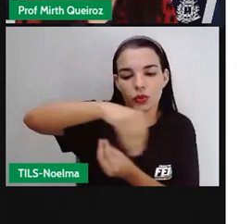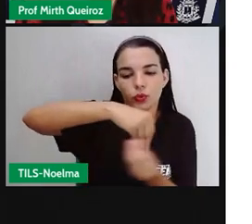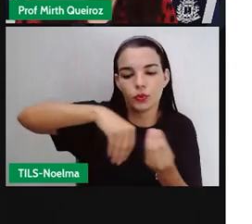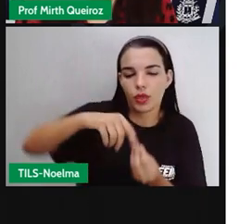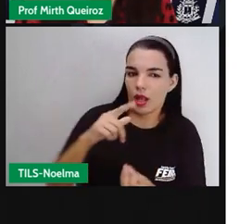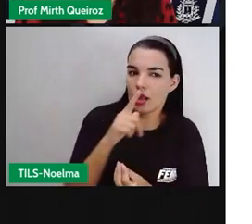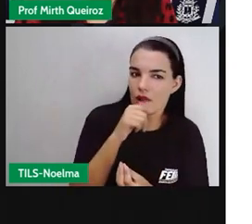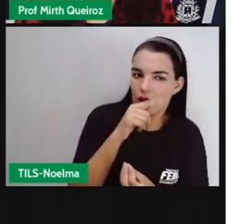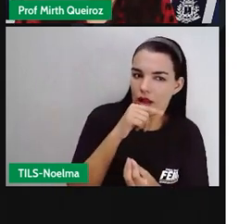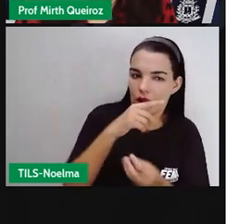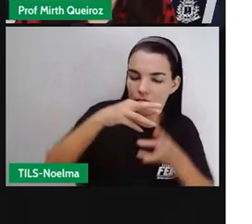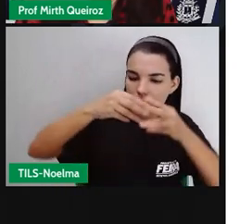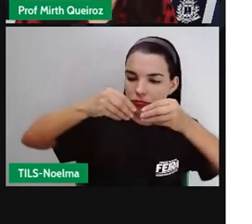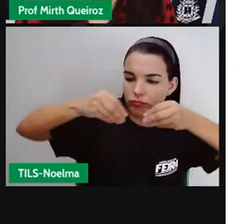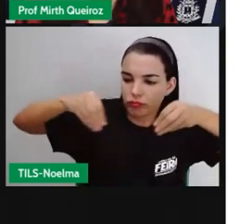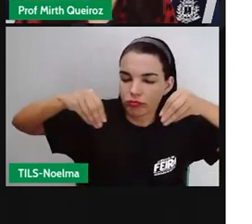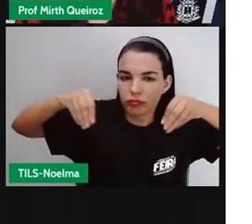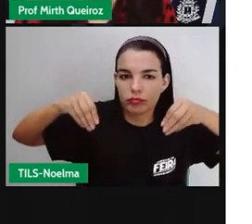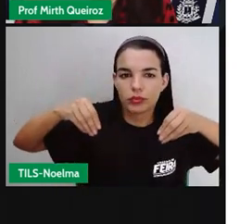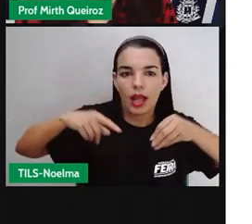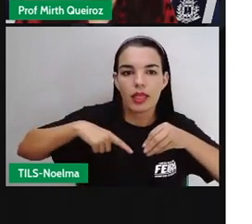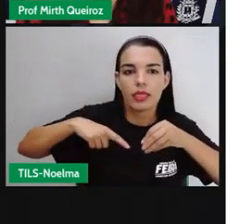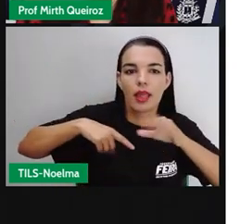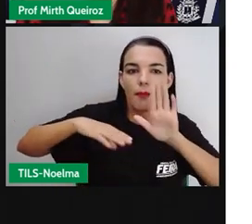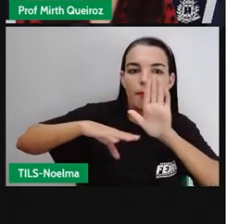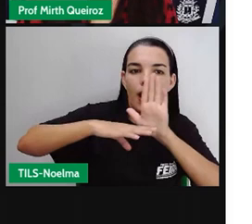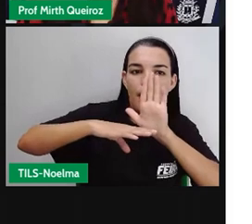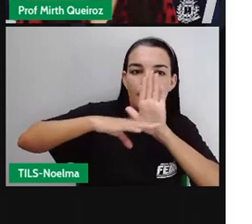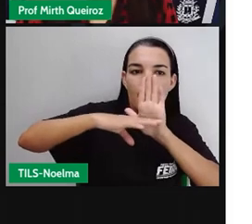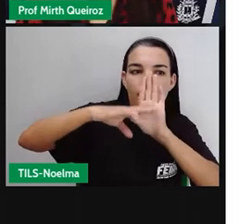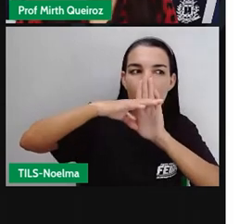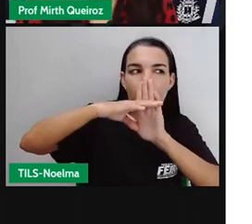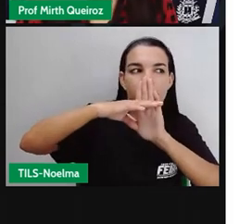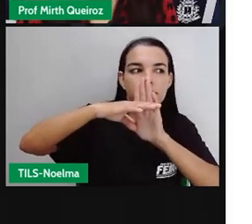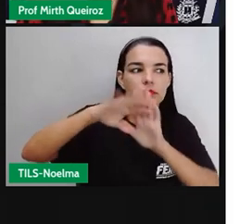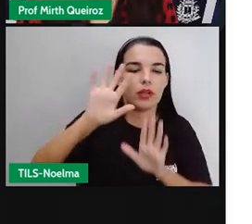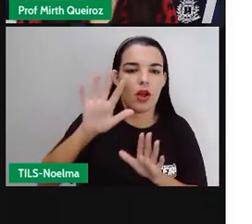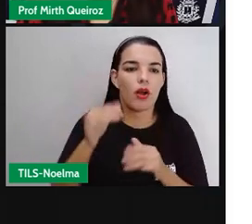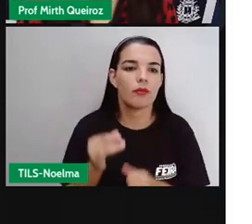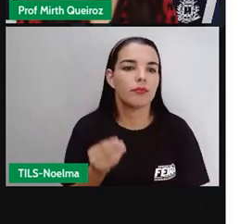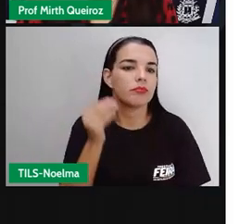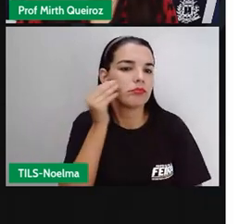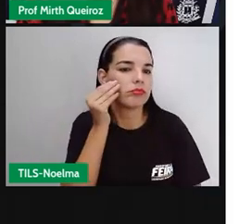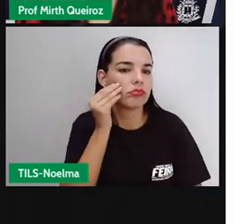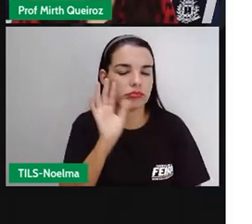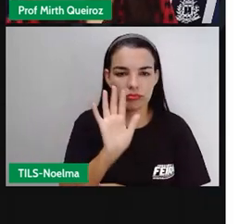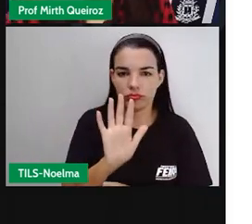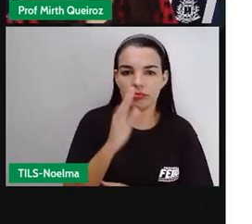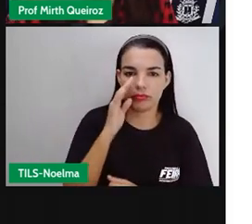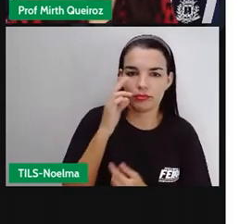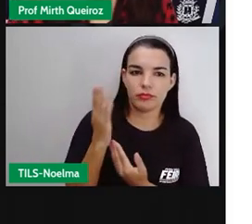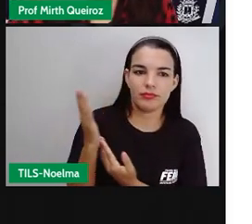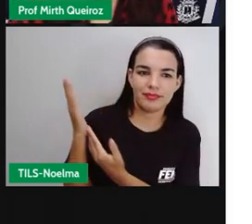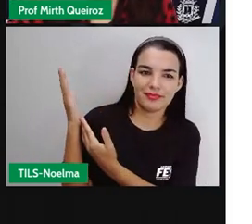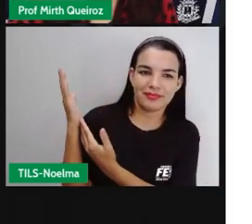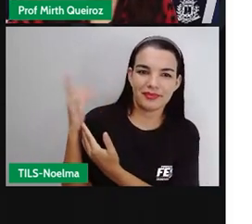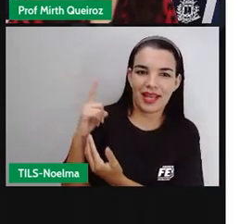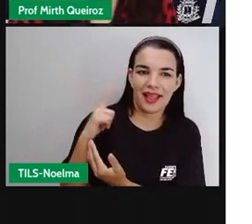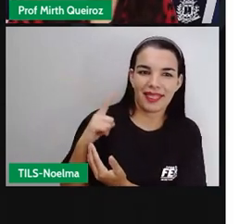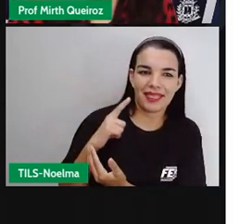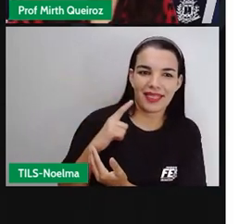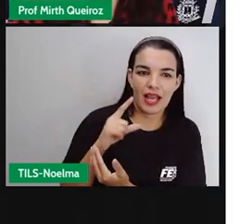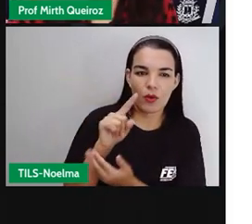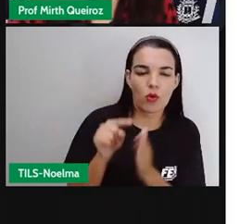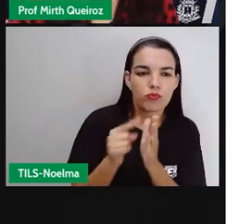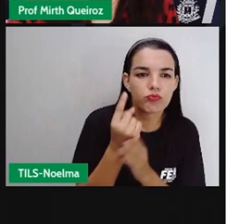classificadas de acordo com a quantidade de fases que ela possui. Preste atenção nessa figura ao lado. Ó, nós temos a bebida